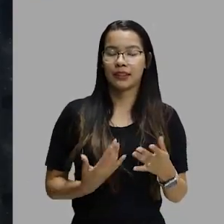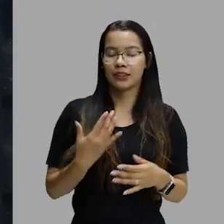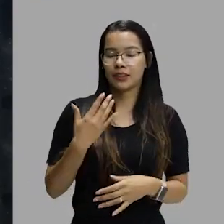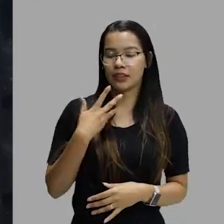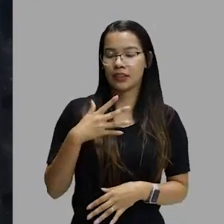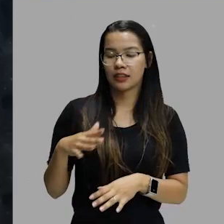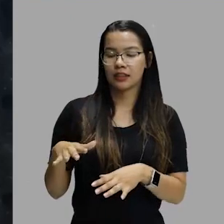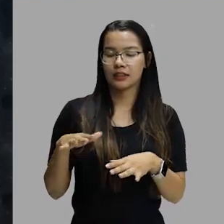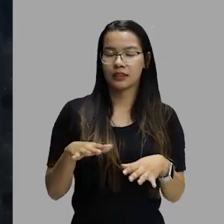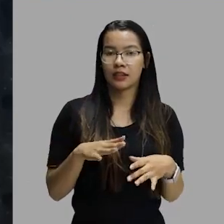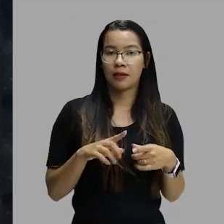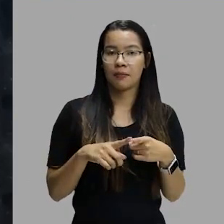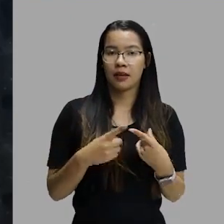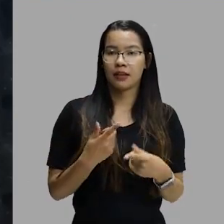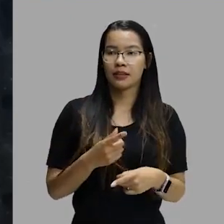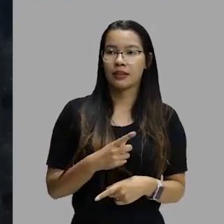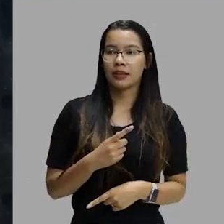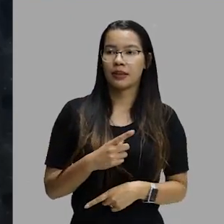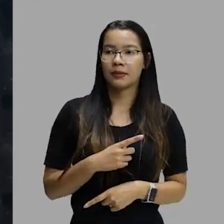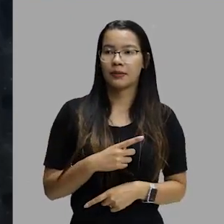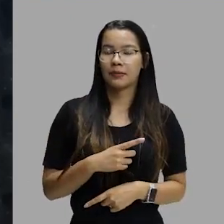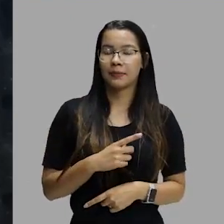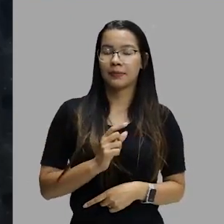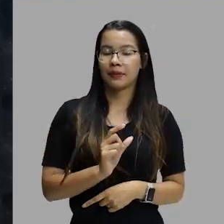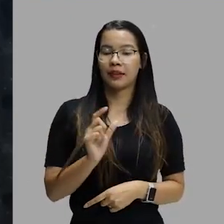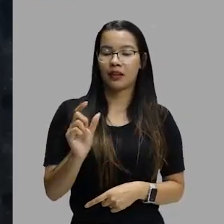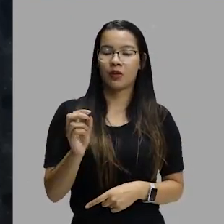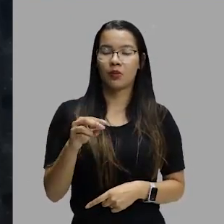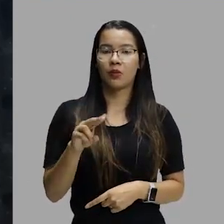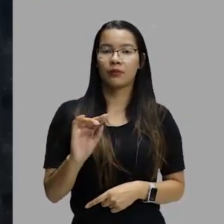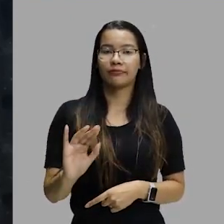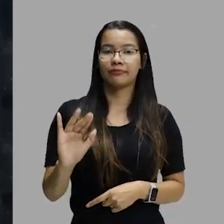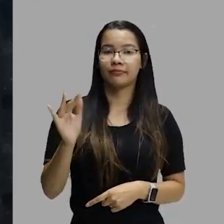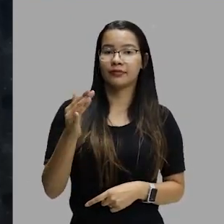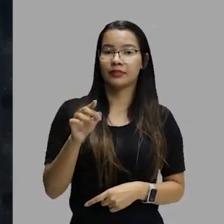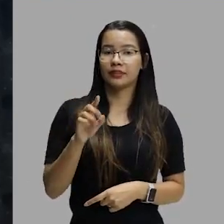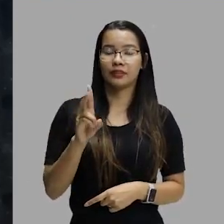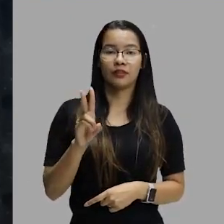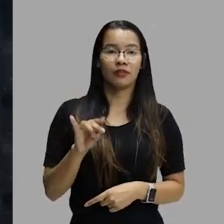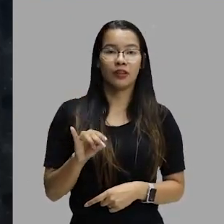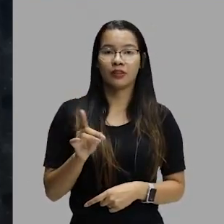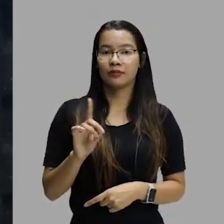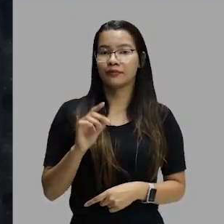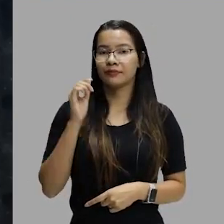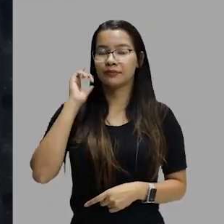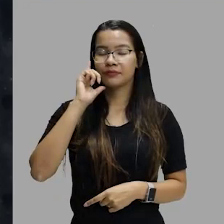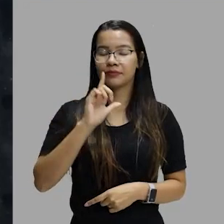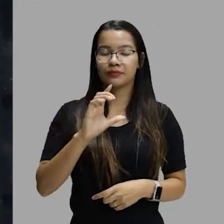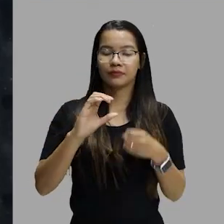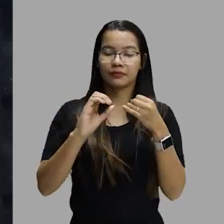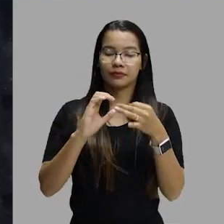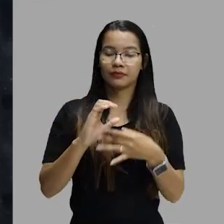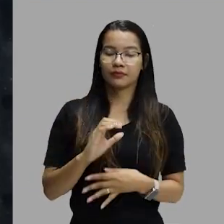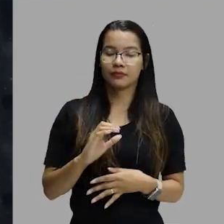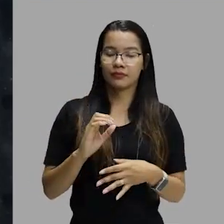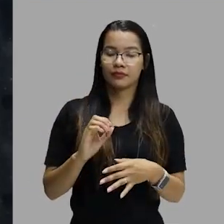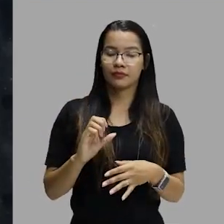infantil. Mas existem palavras, existem situações onde você não vai conseguir caracterizar um substantivo com uma palavra